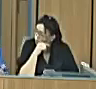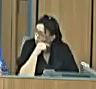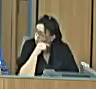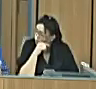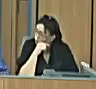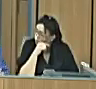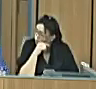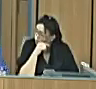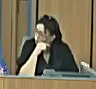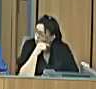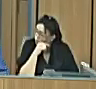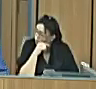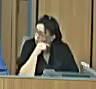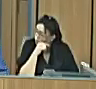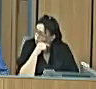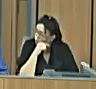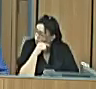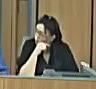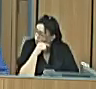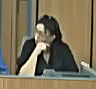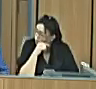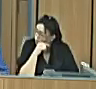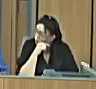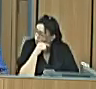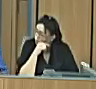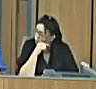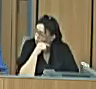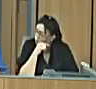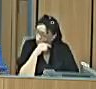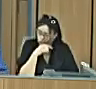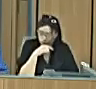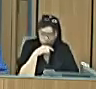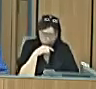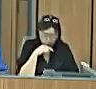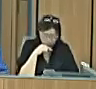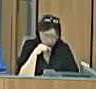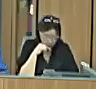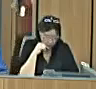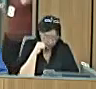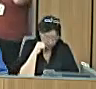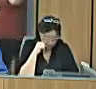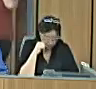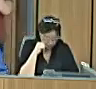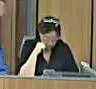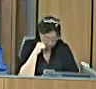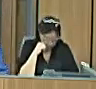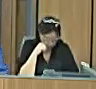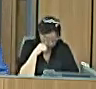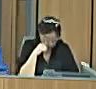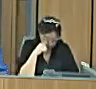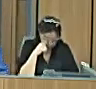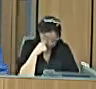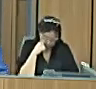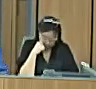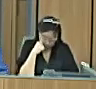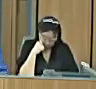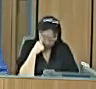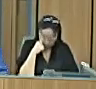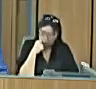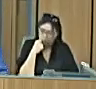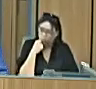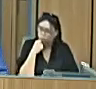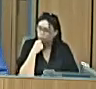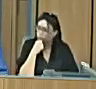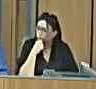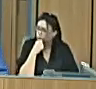eu estou entrando nessa questão porque pelo seguinte é primeiro pra existir um sistema